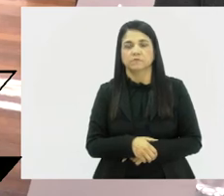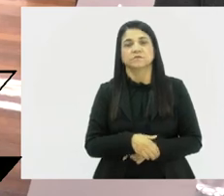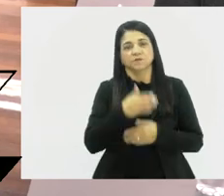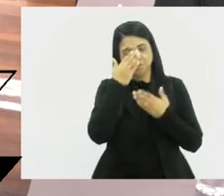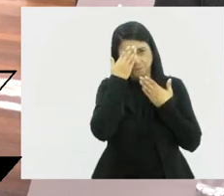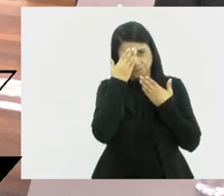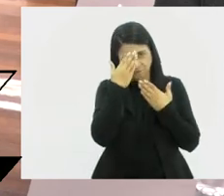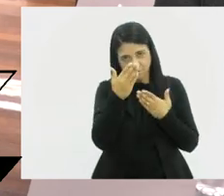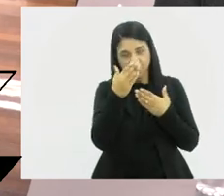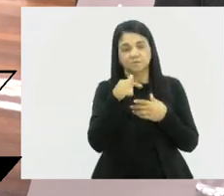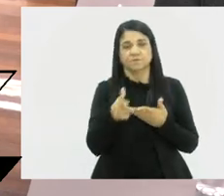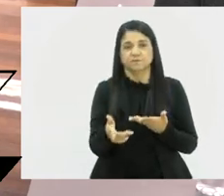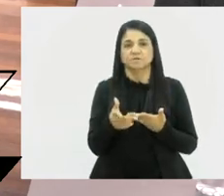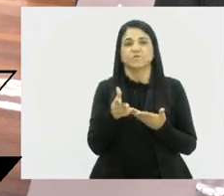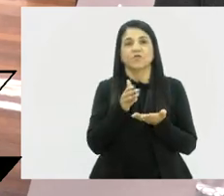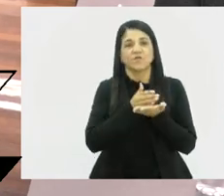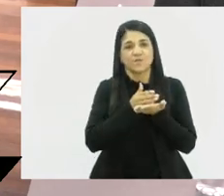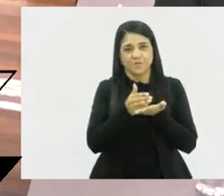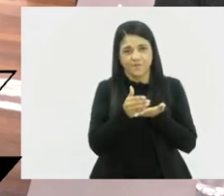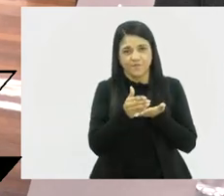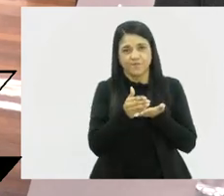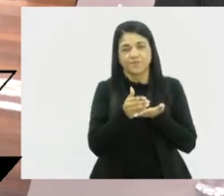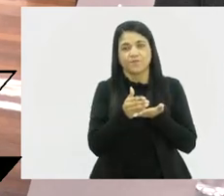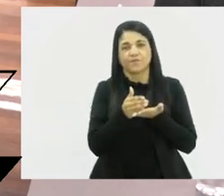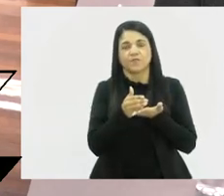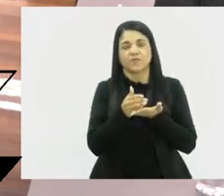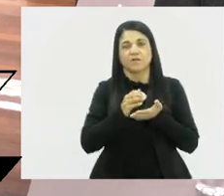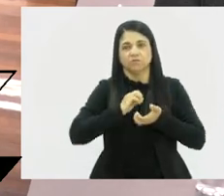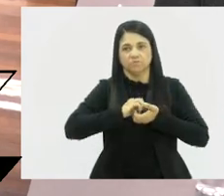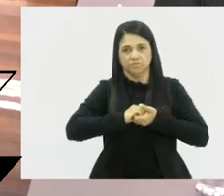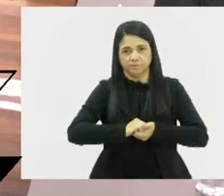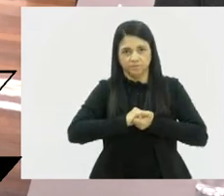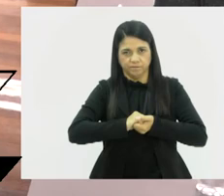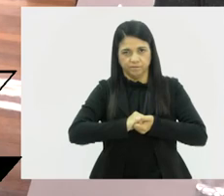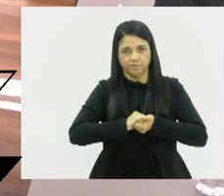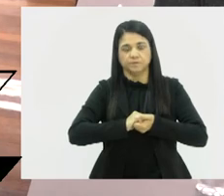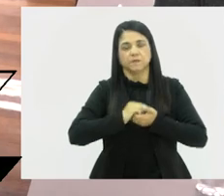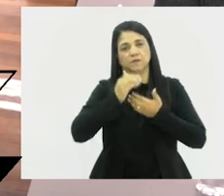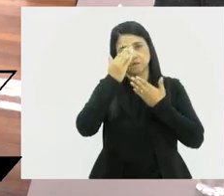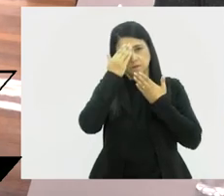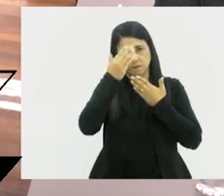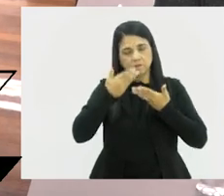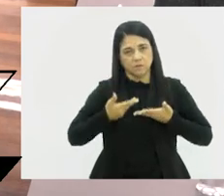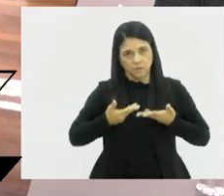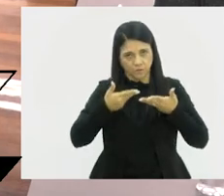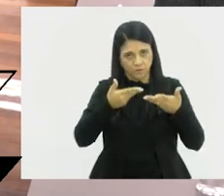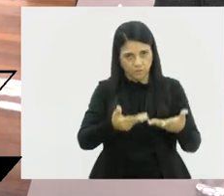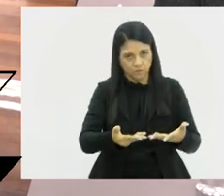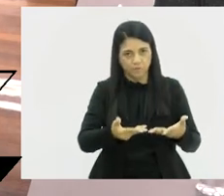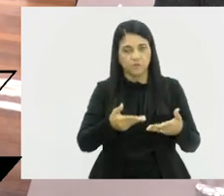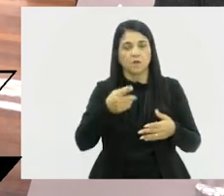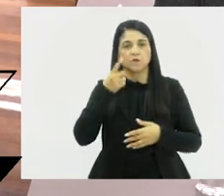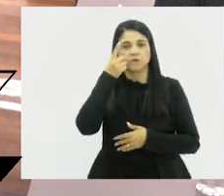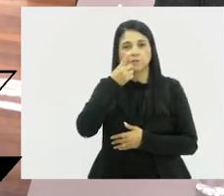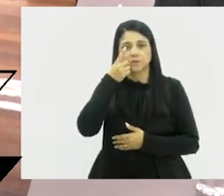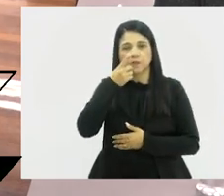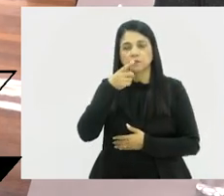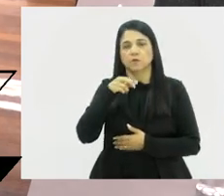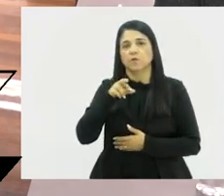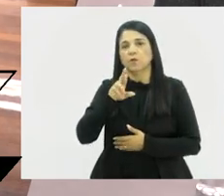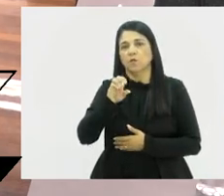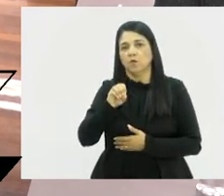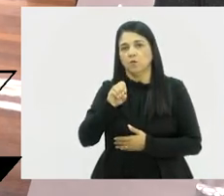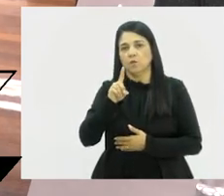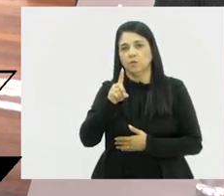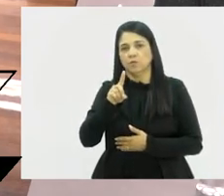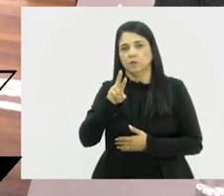Obrigada. Bom, inicialmente eu gostaria de saudar e agradecer pelo convite, deputado Rodrigo Amorim, a quem eu